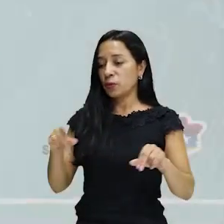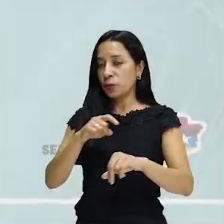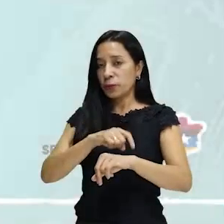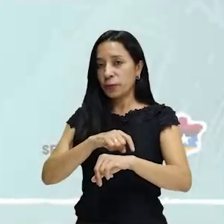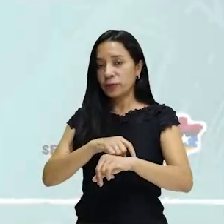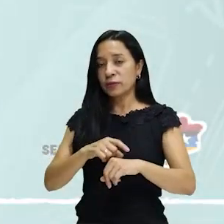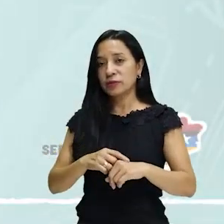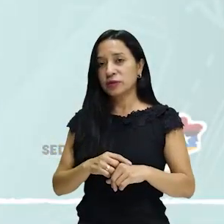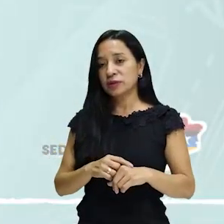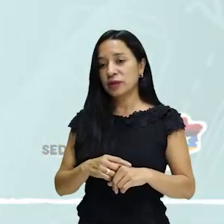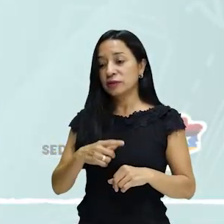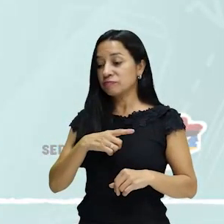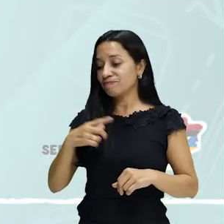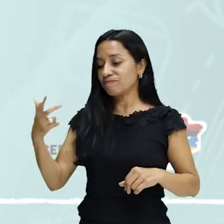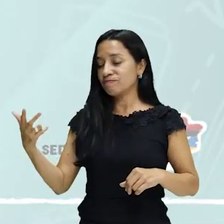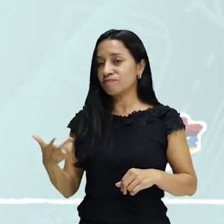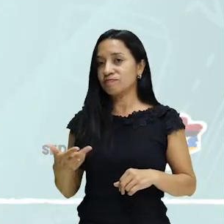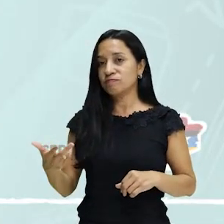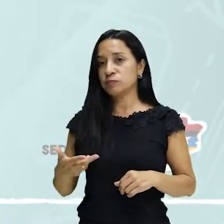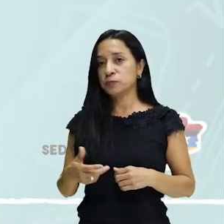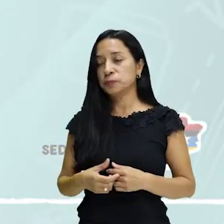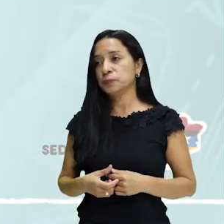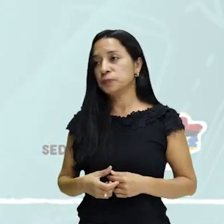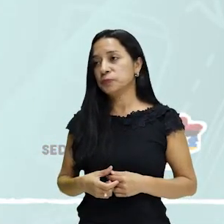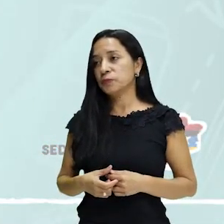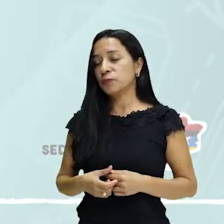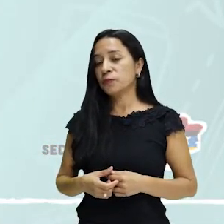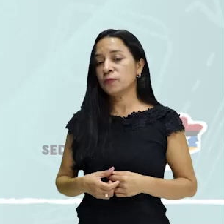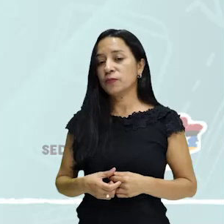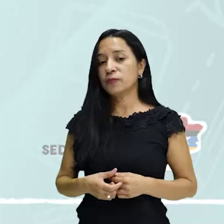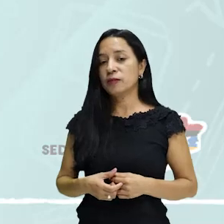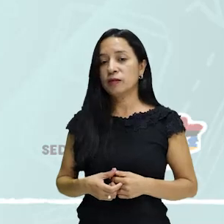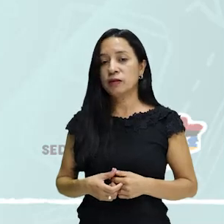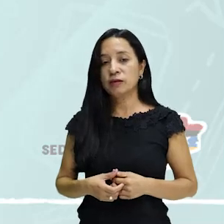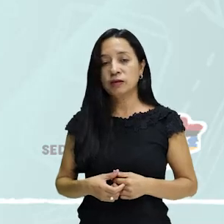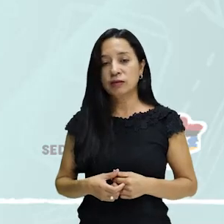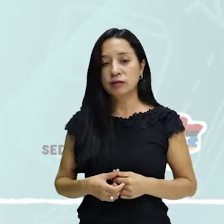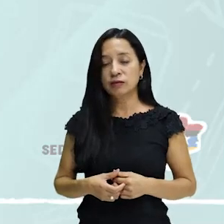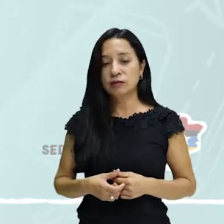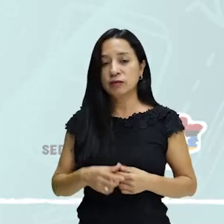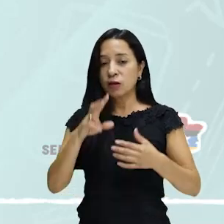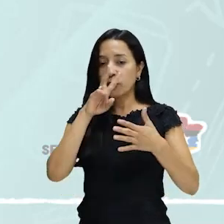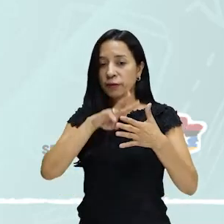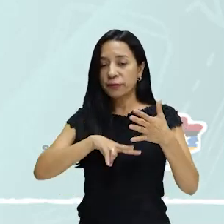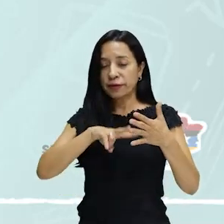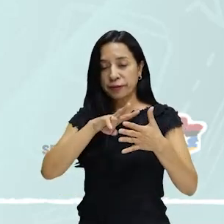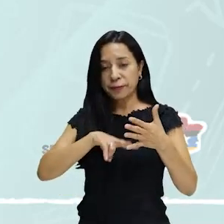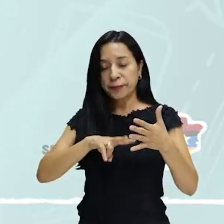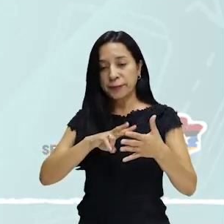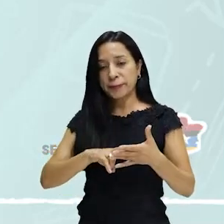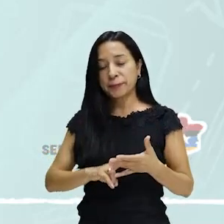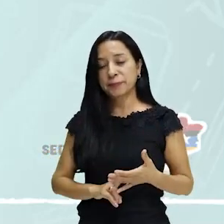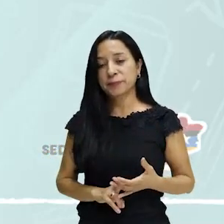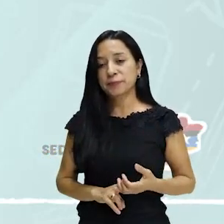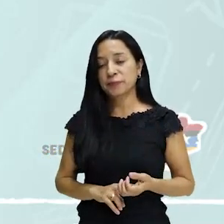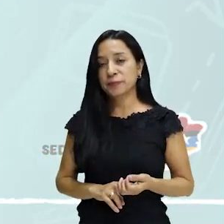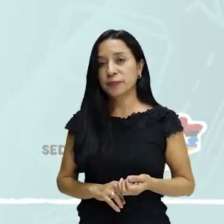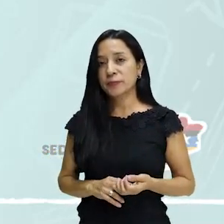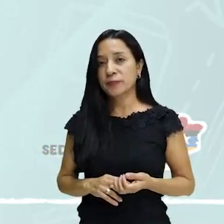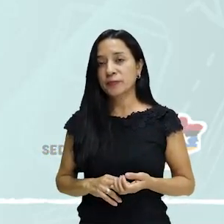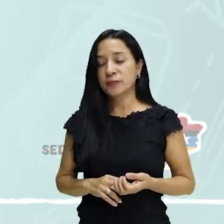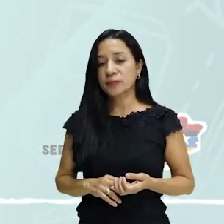ok? Bom, então é o seguinte, a segunda lei só é possível se as velocidades de translação dos planetas